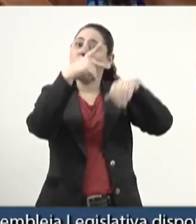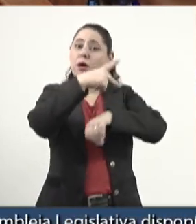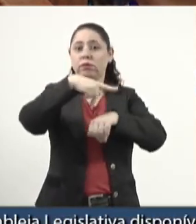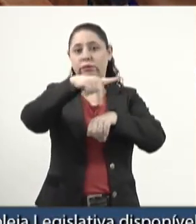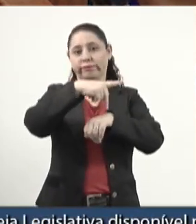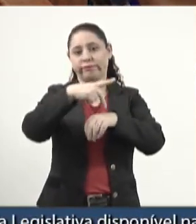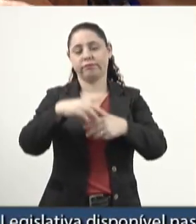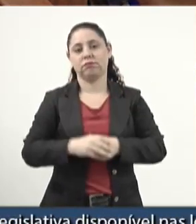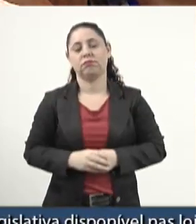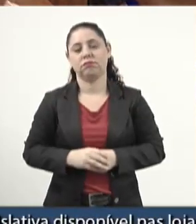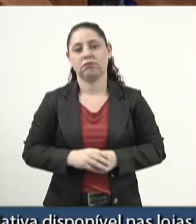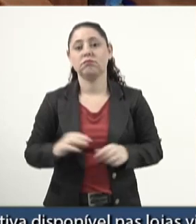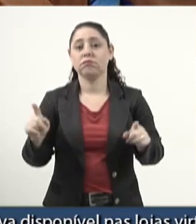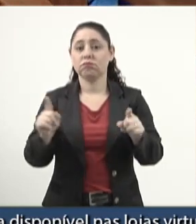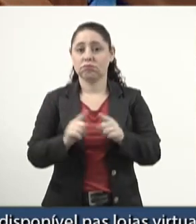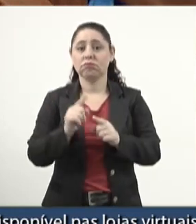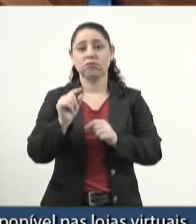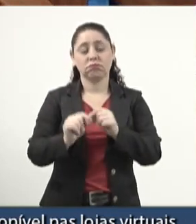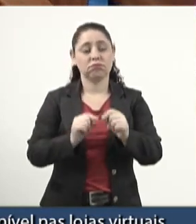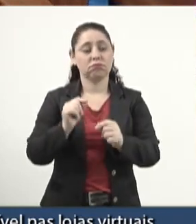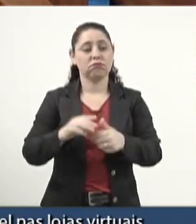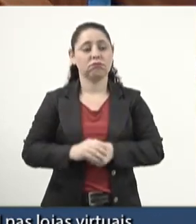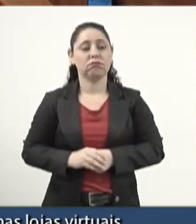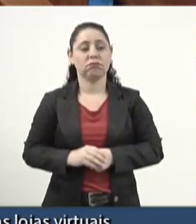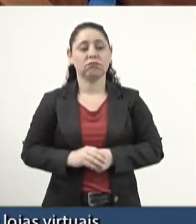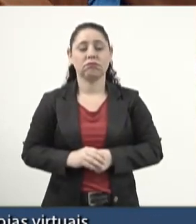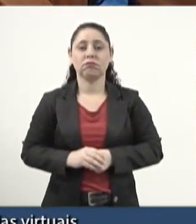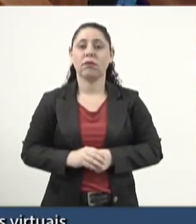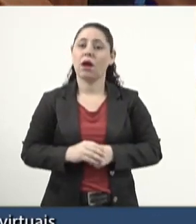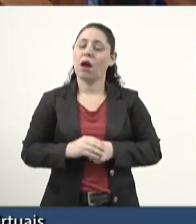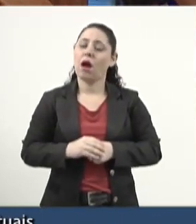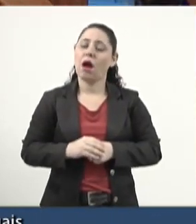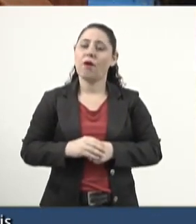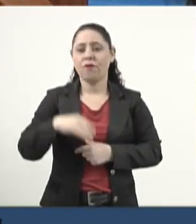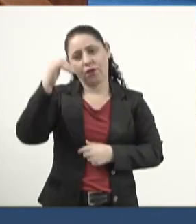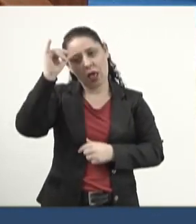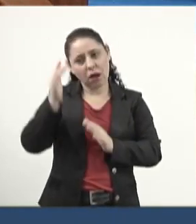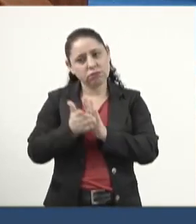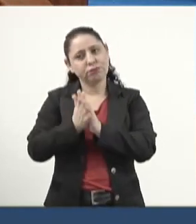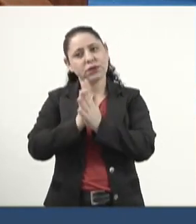país, inclusive no